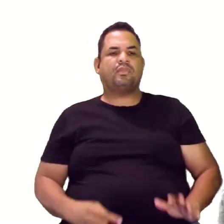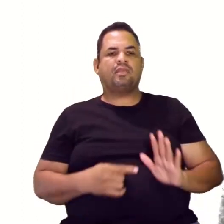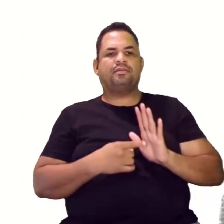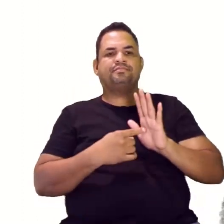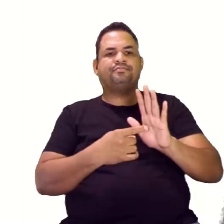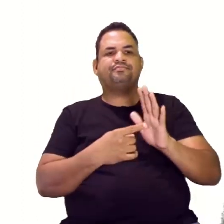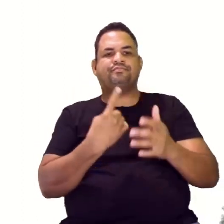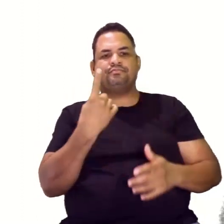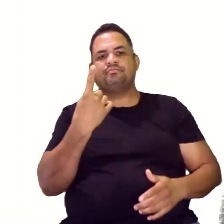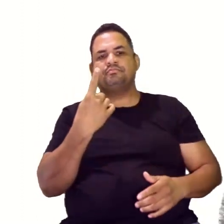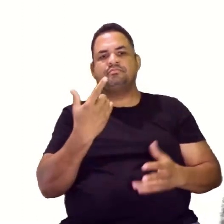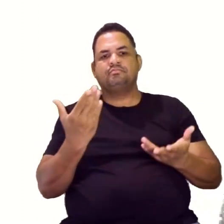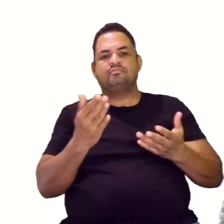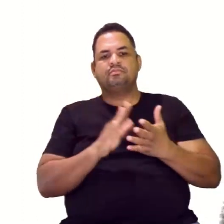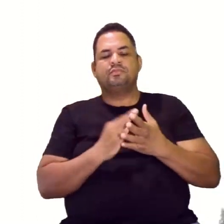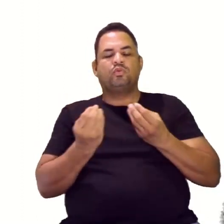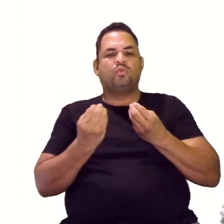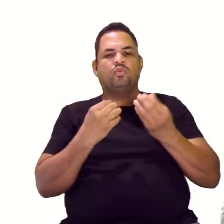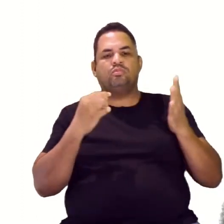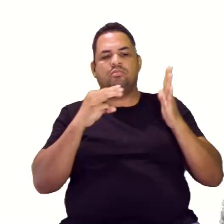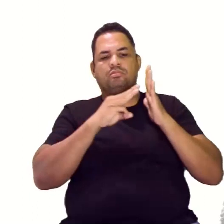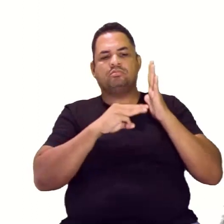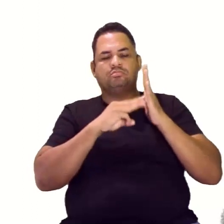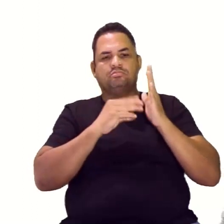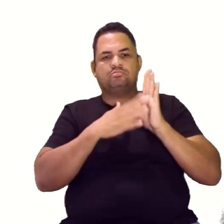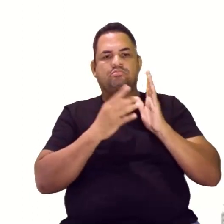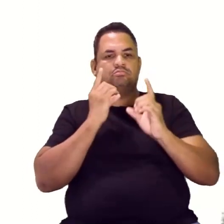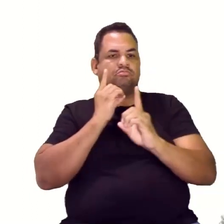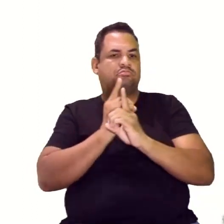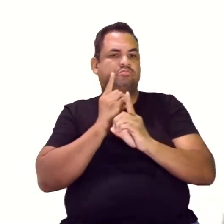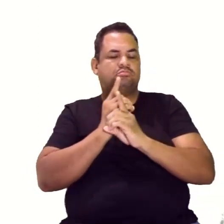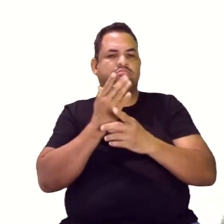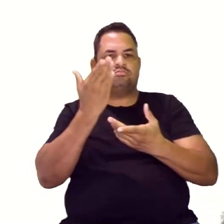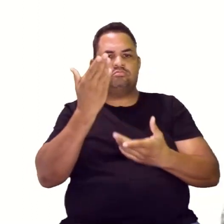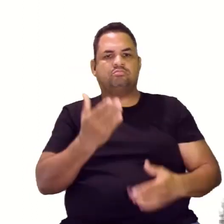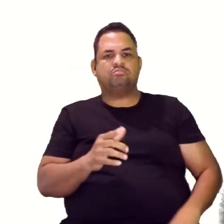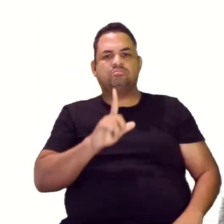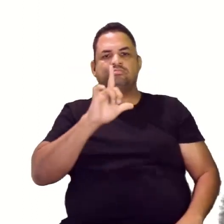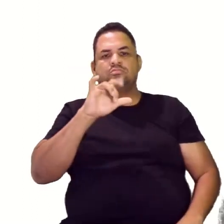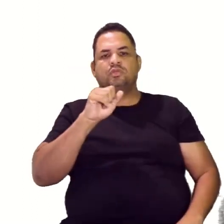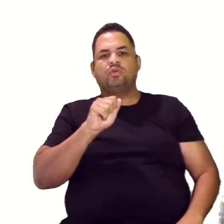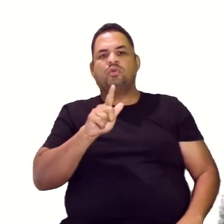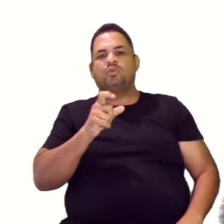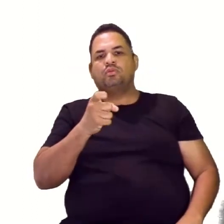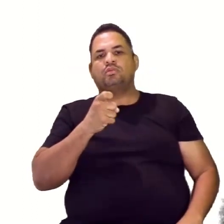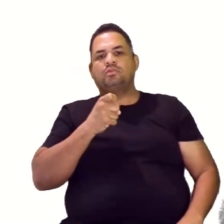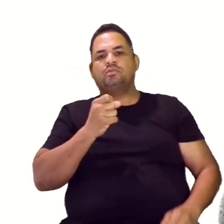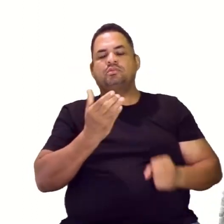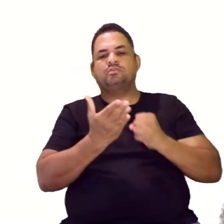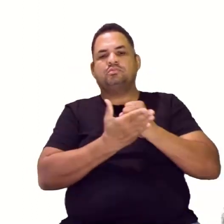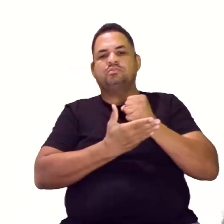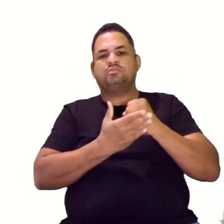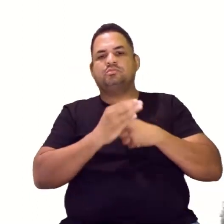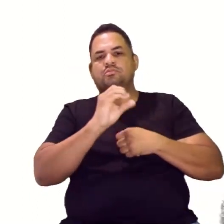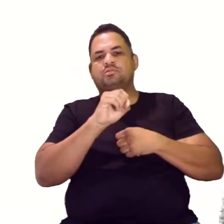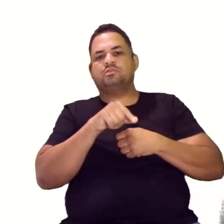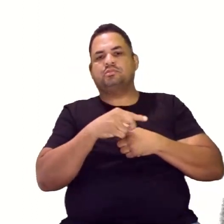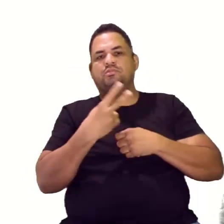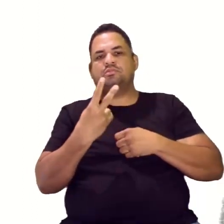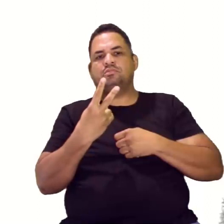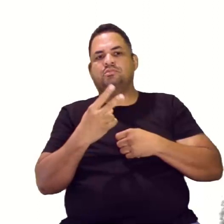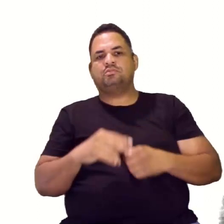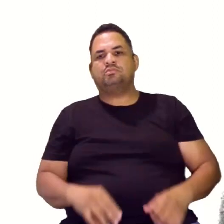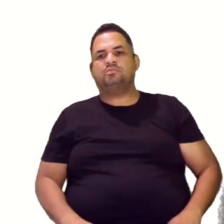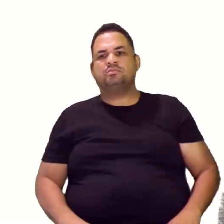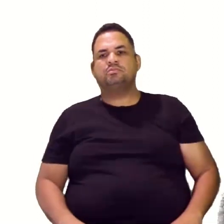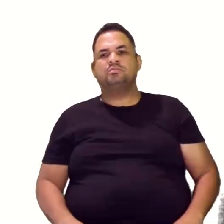mostrar um modelinho de como chegamos nisso, beleza, né? Beleza. Então vamos lá. Log de x na base 0,2